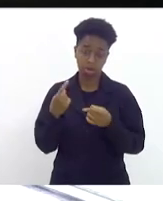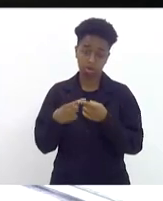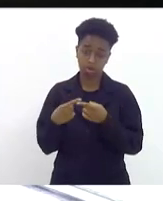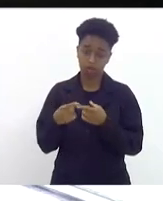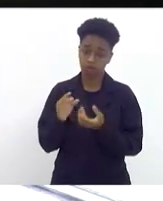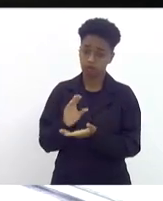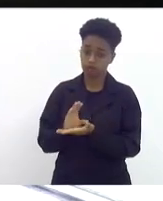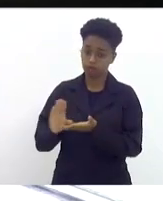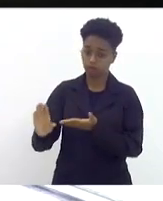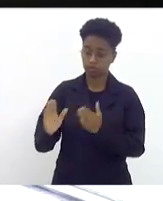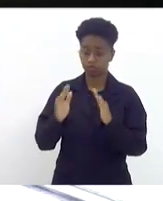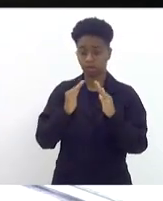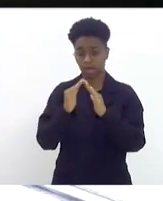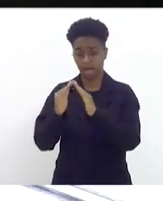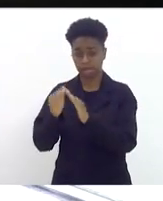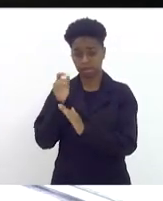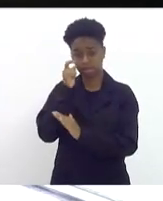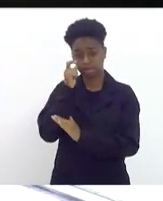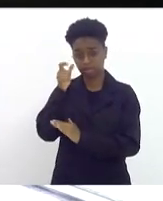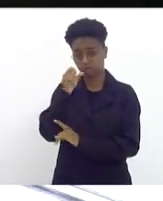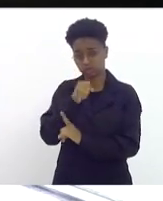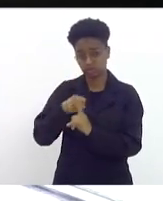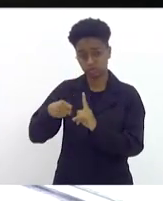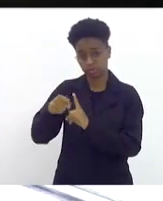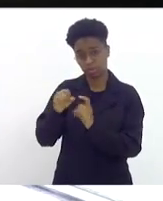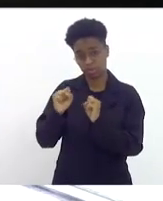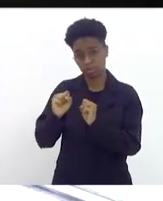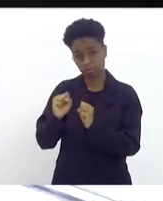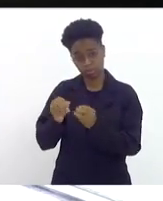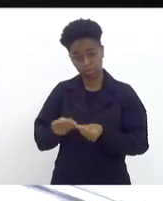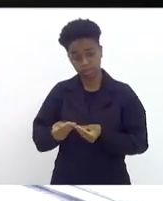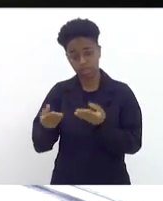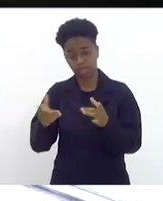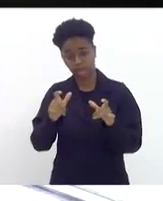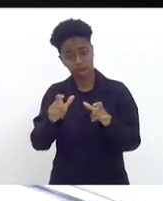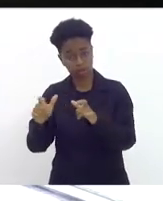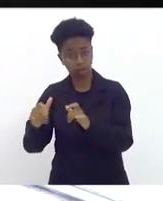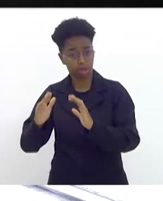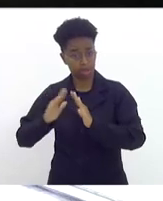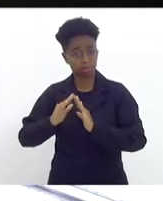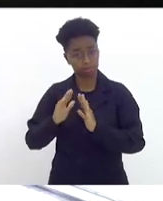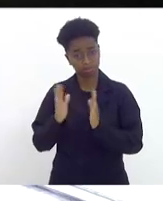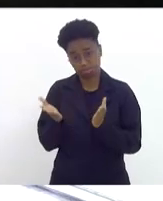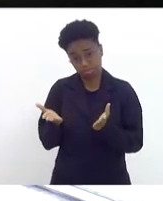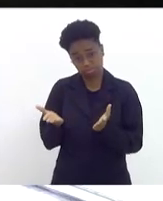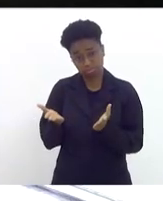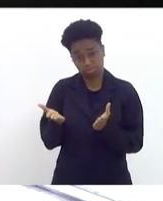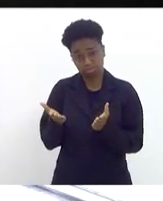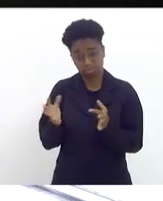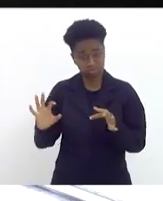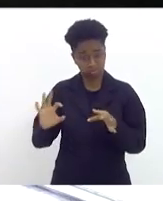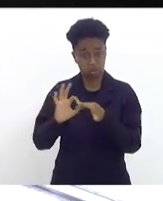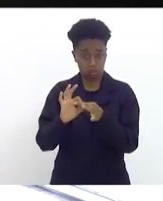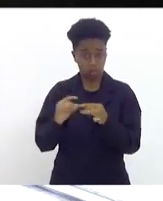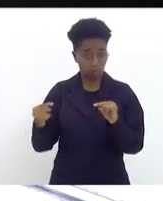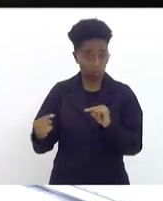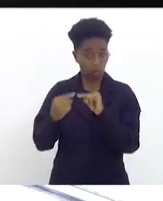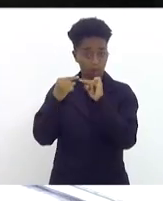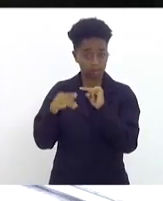de habitação de interesse social titule Terra pertinente ao próprio fundo